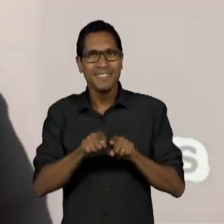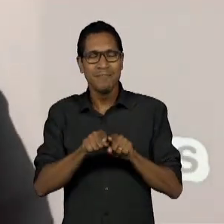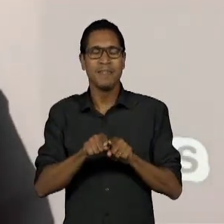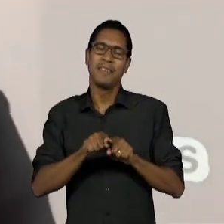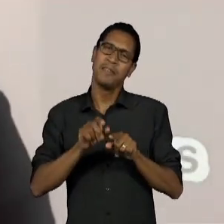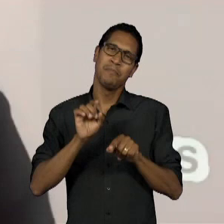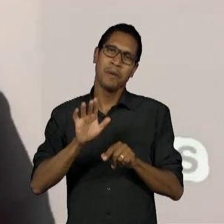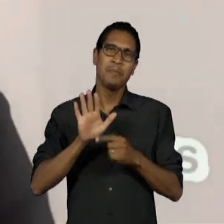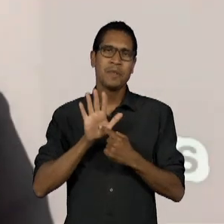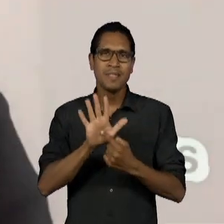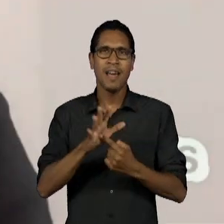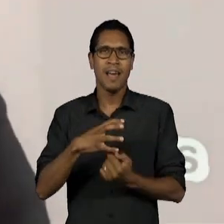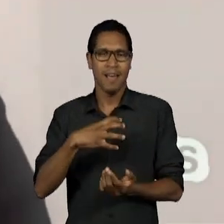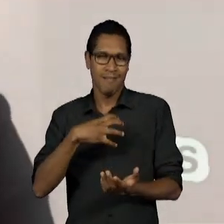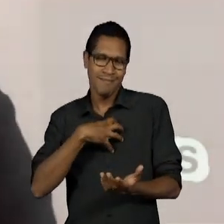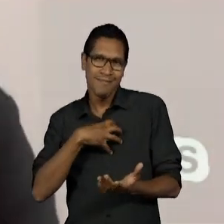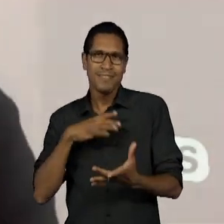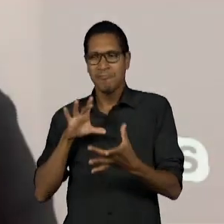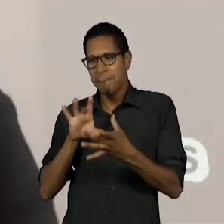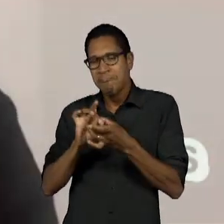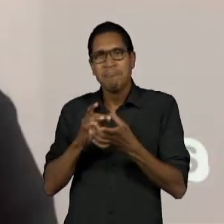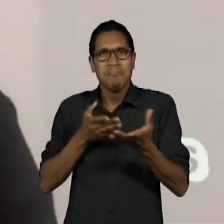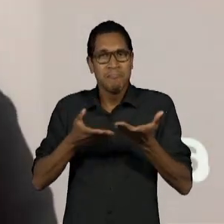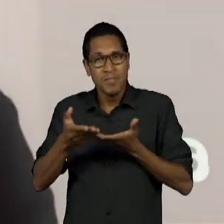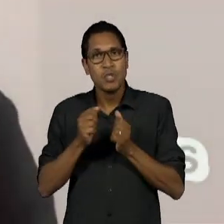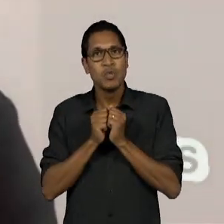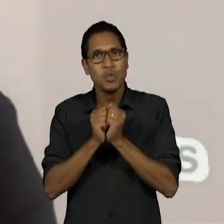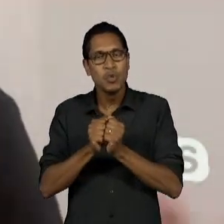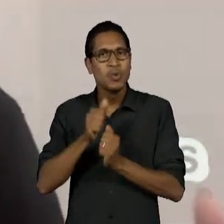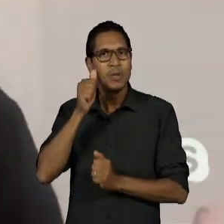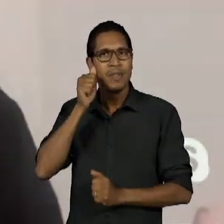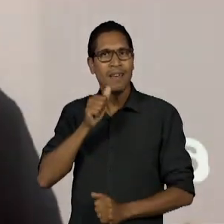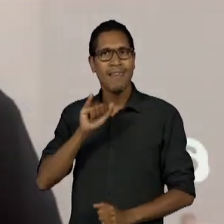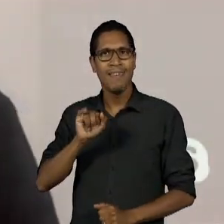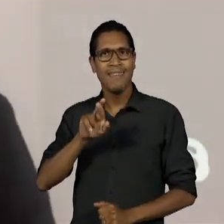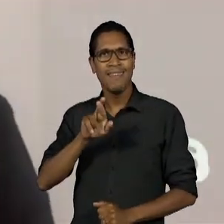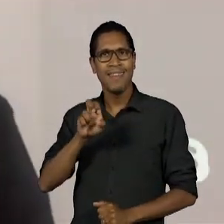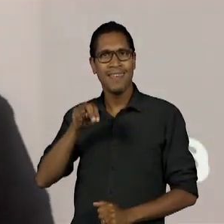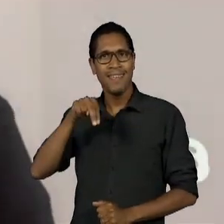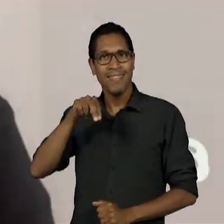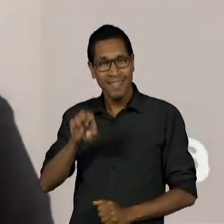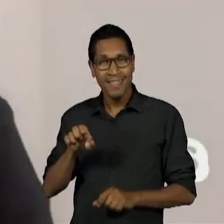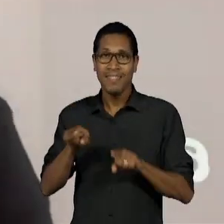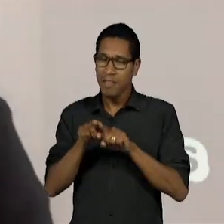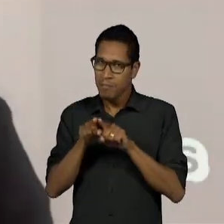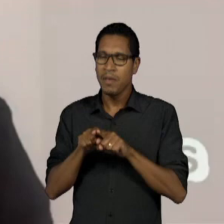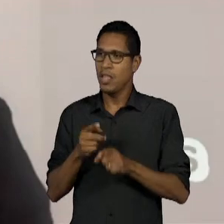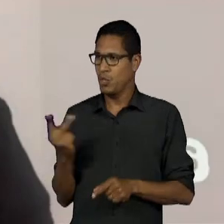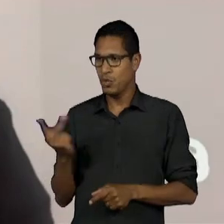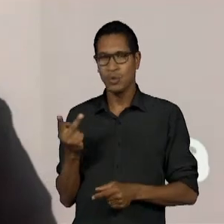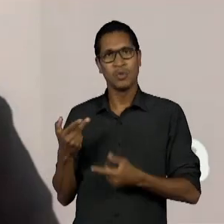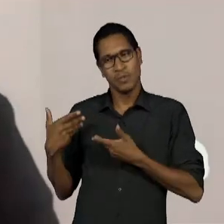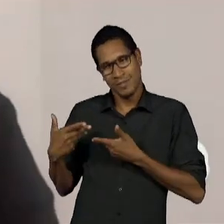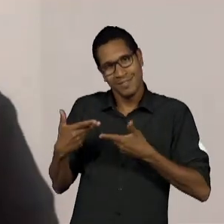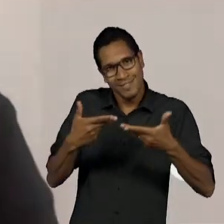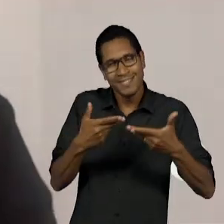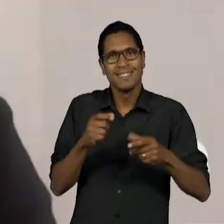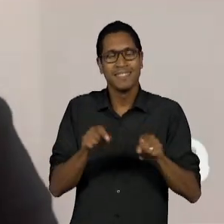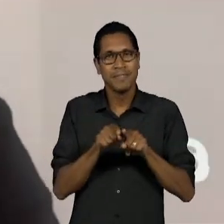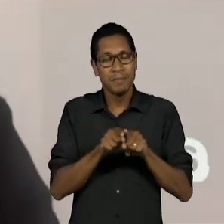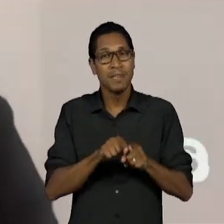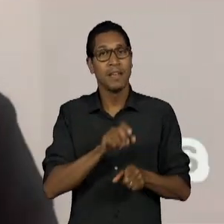Glorinha Pires, que fez lindamente, eu e a Irene Havashi. Nós duas fomos convidadas pelo Silvio de Abreu